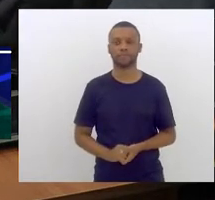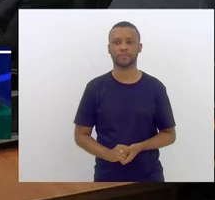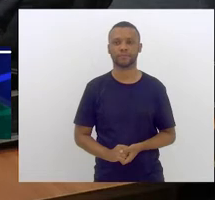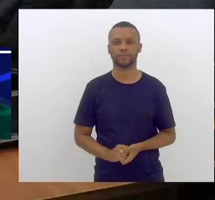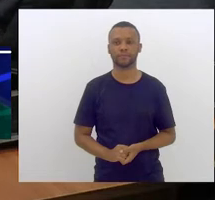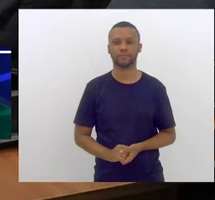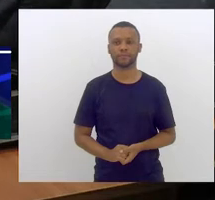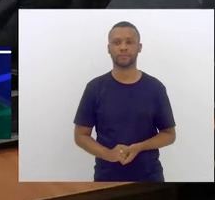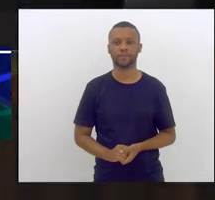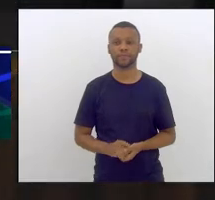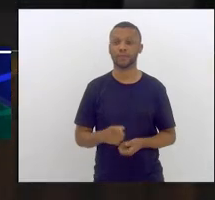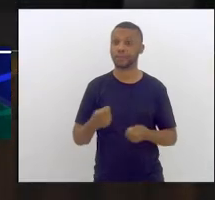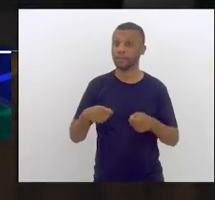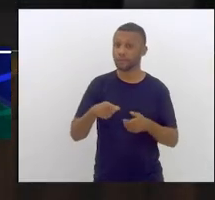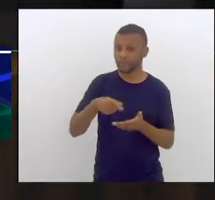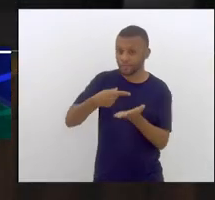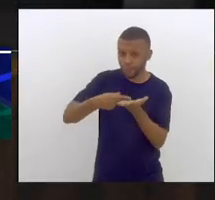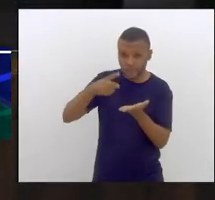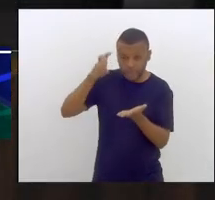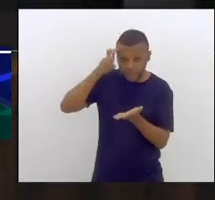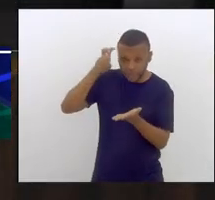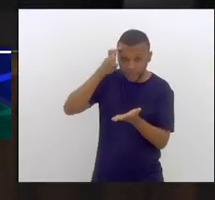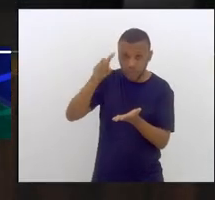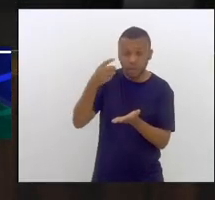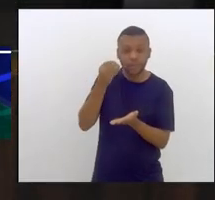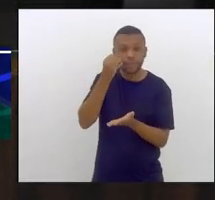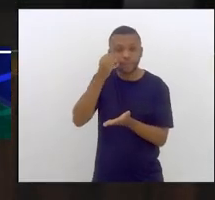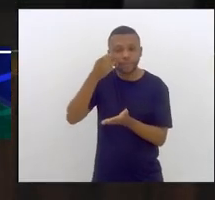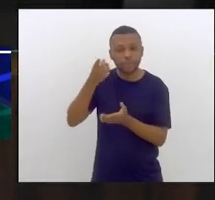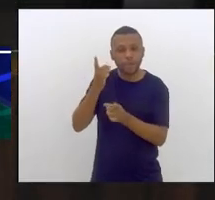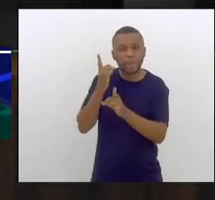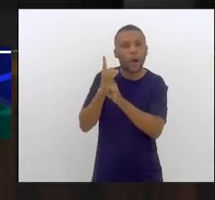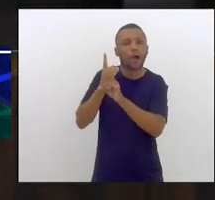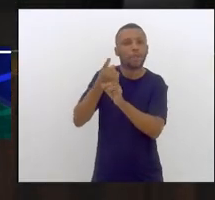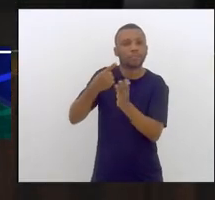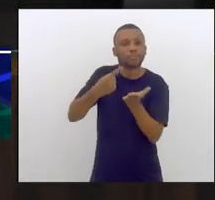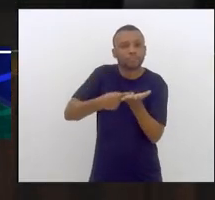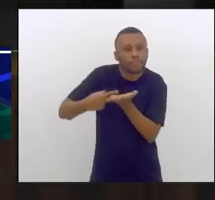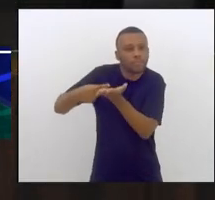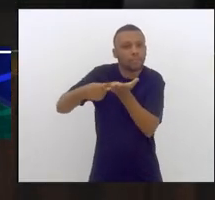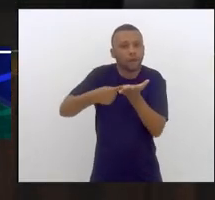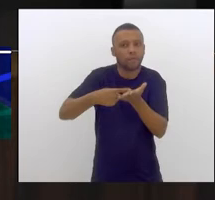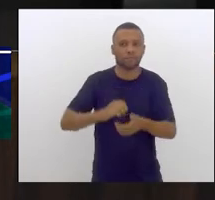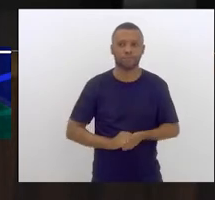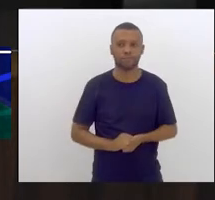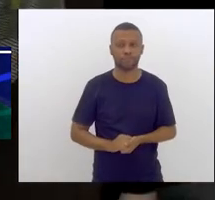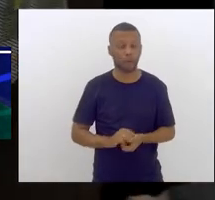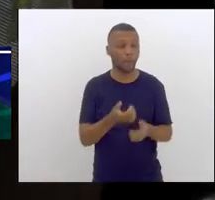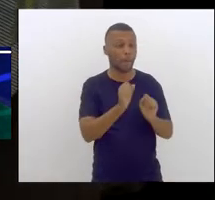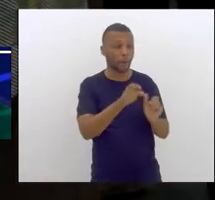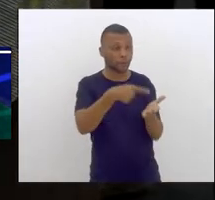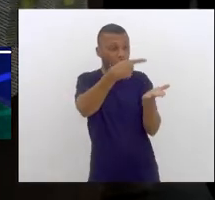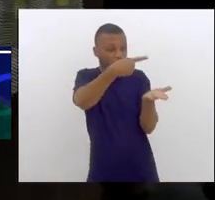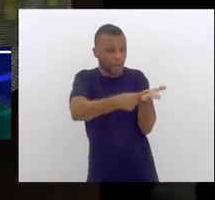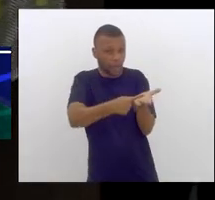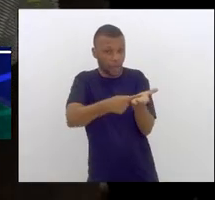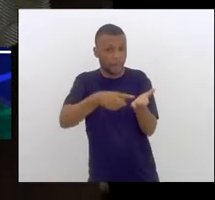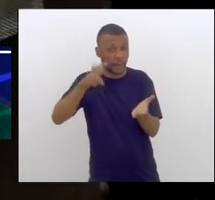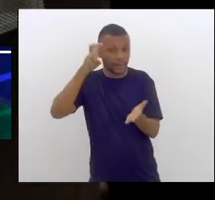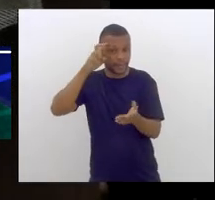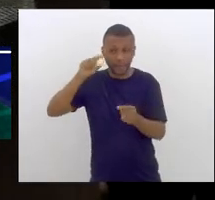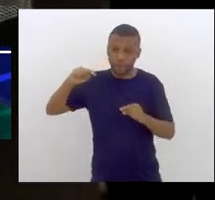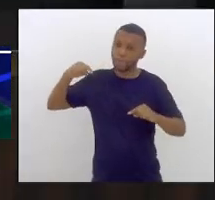Precisamos quinta-feira nos nos vermos. Se quiser, já marco já para a próxima